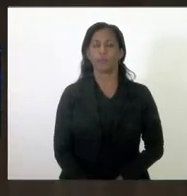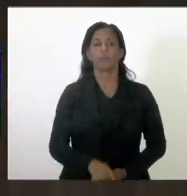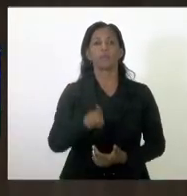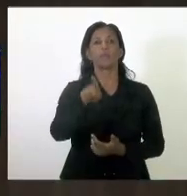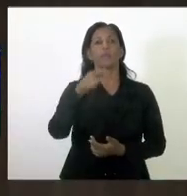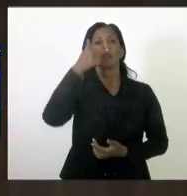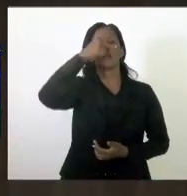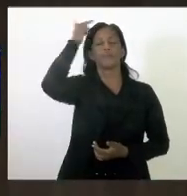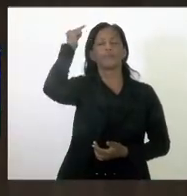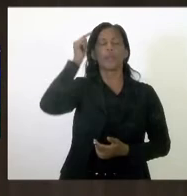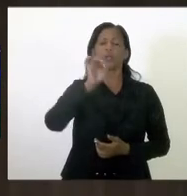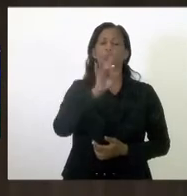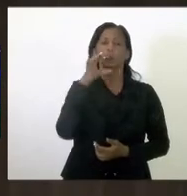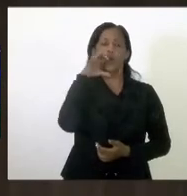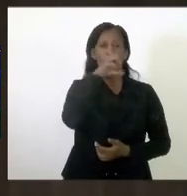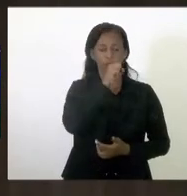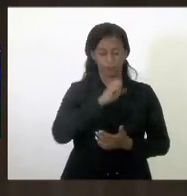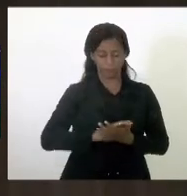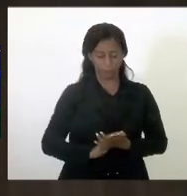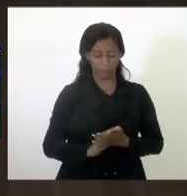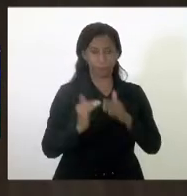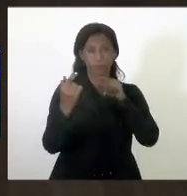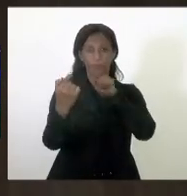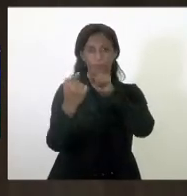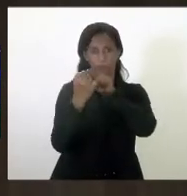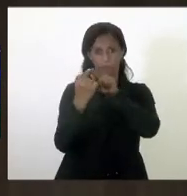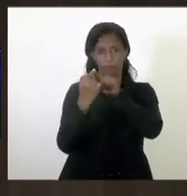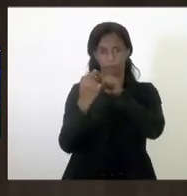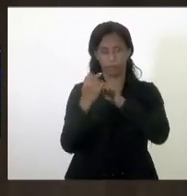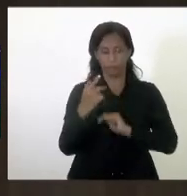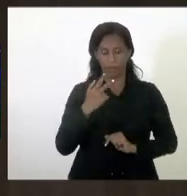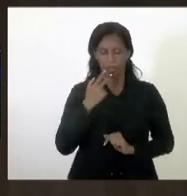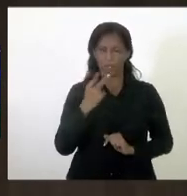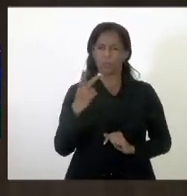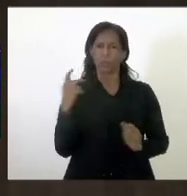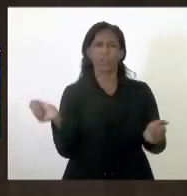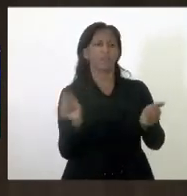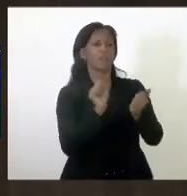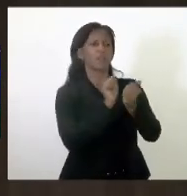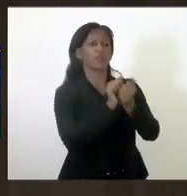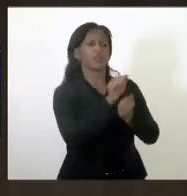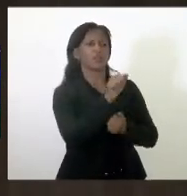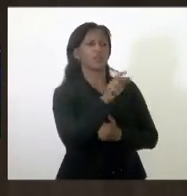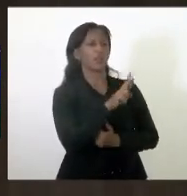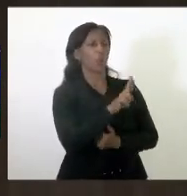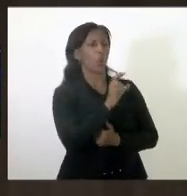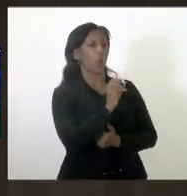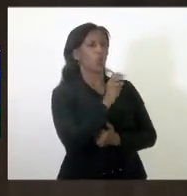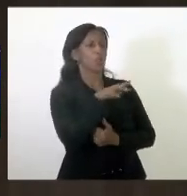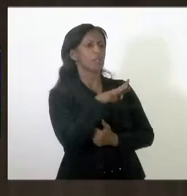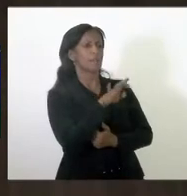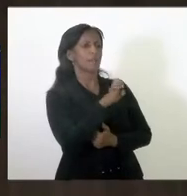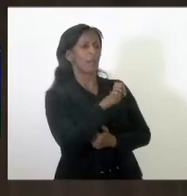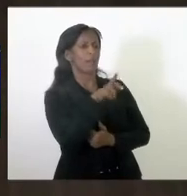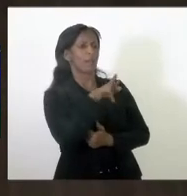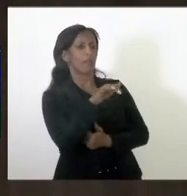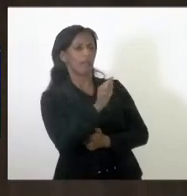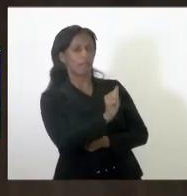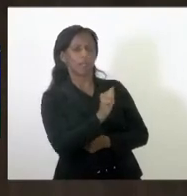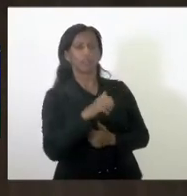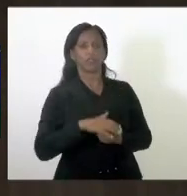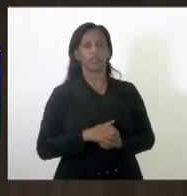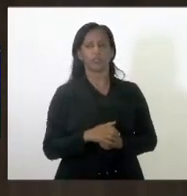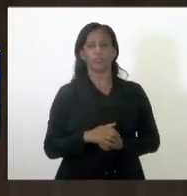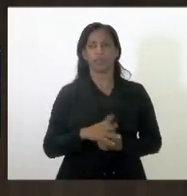em adendo a Vossa Excelência, eu dizia ainda há pouco, o deputado Rosenberg Reis, que no caso do projeto do